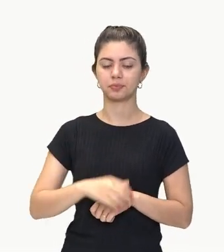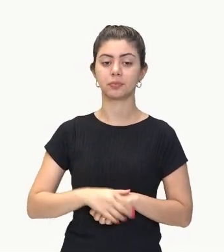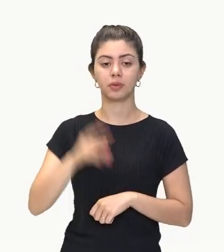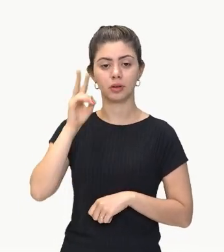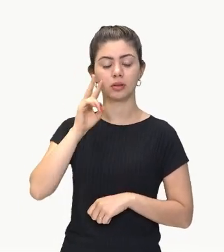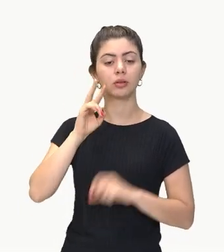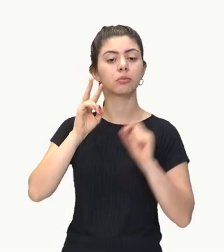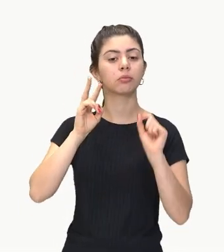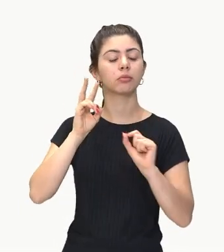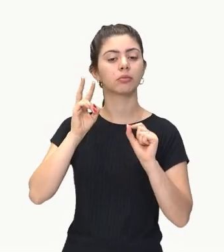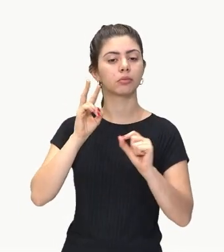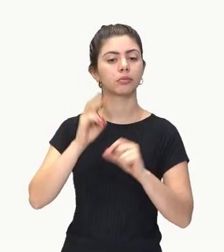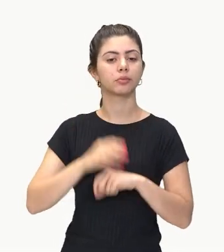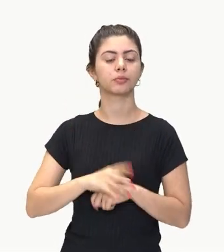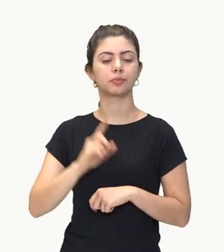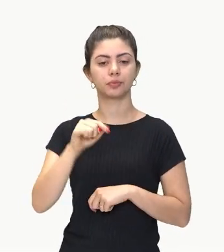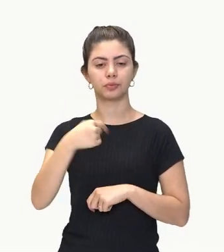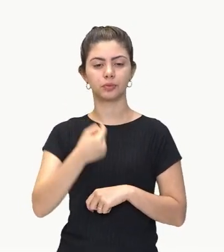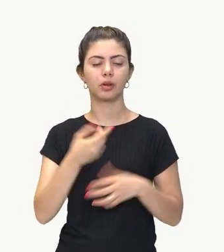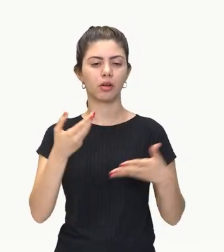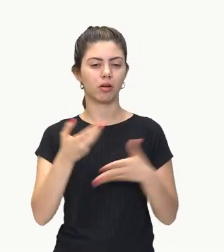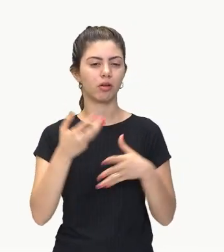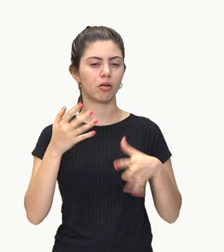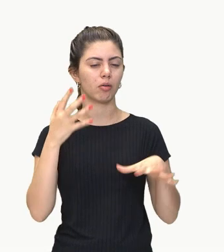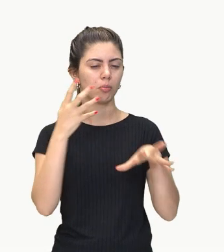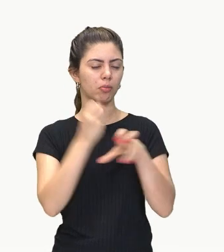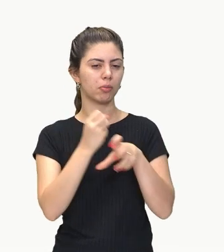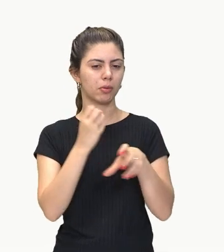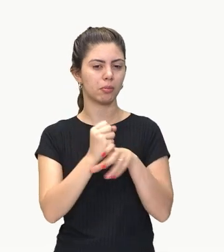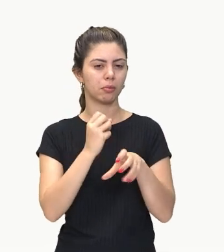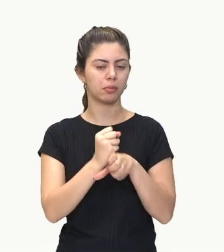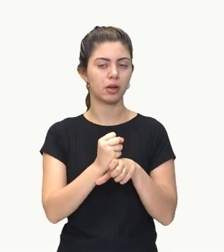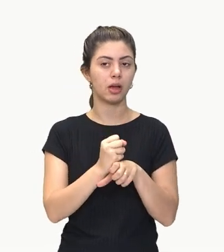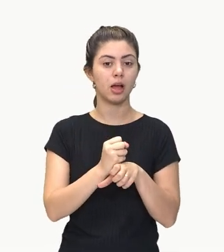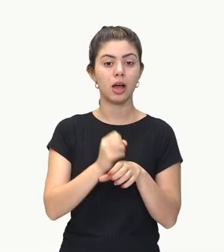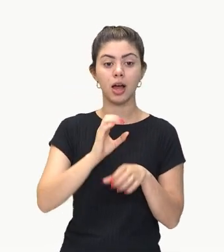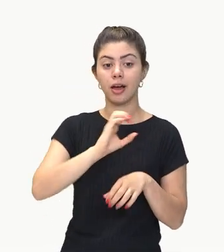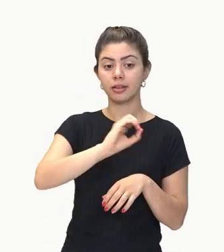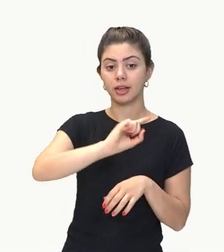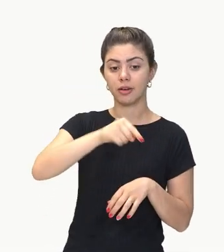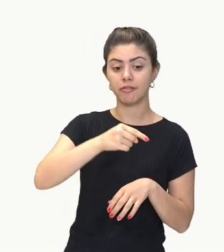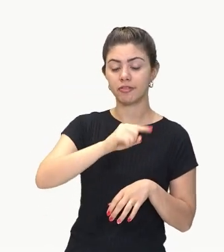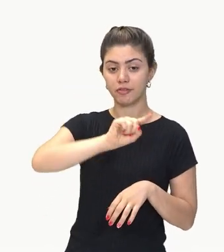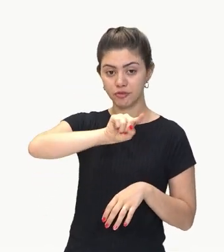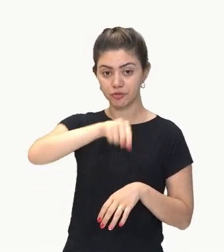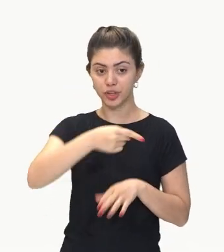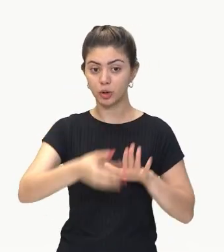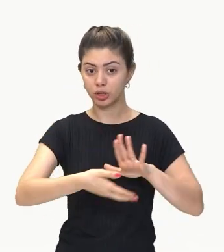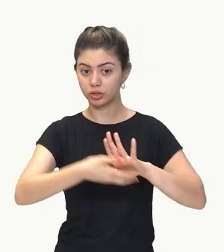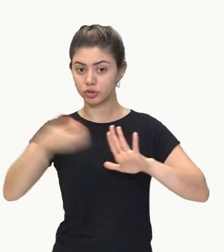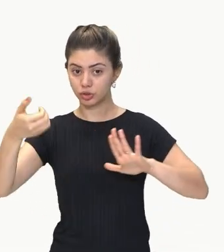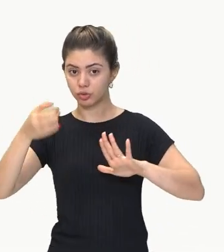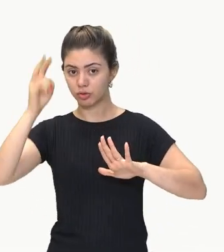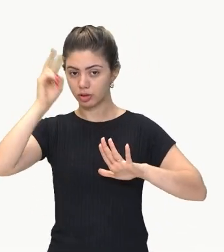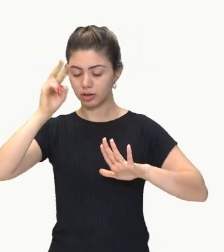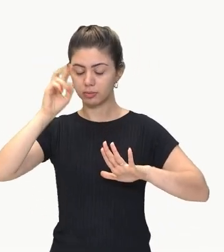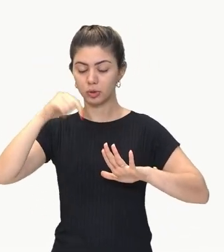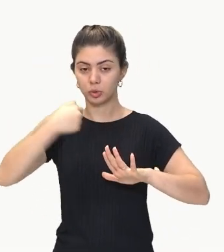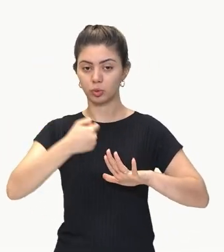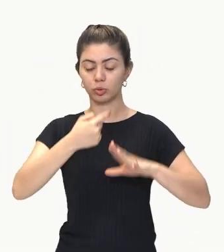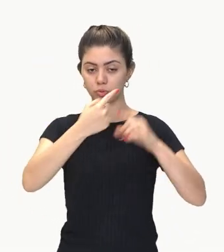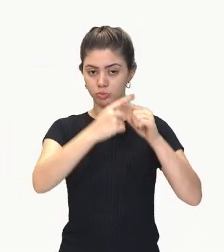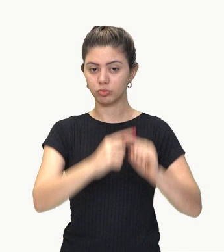Lembrando que, como a gente está efetuando a conta como se não tivesse a vírgula, tá? Nós estamos fazendo